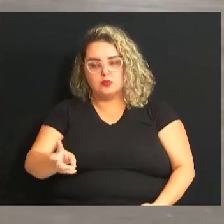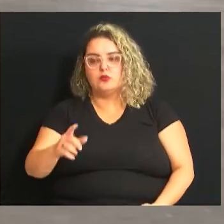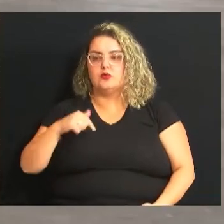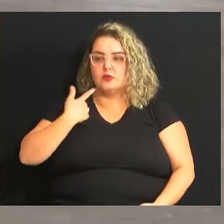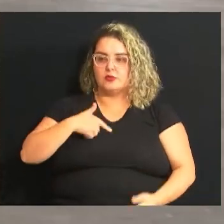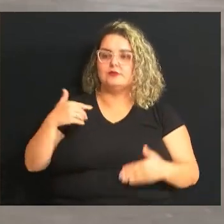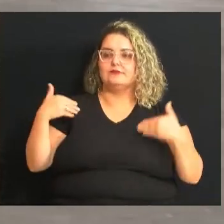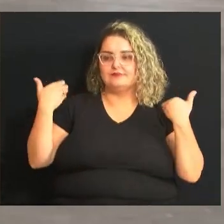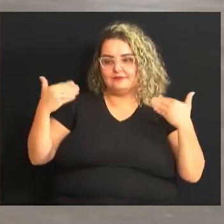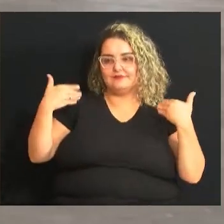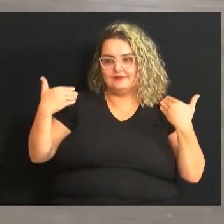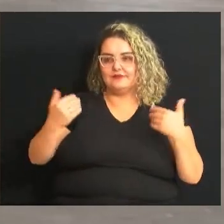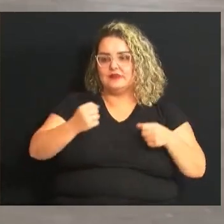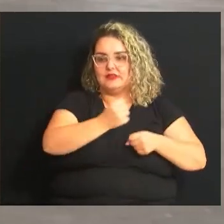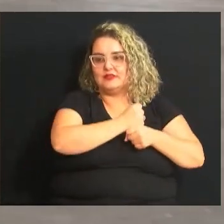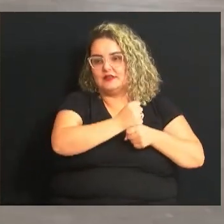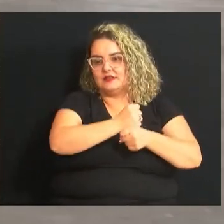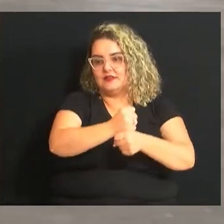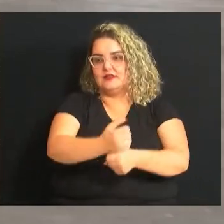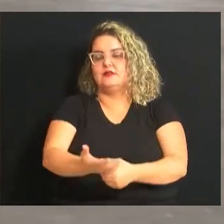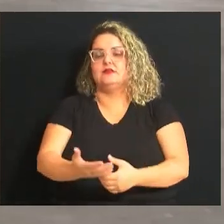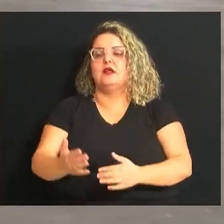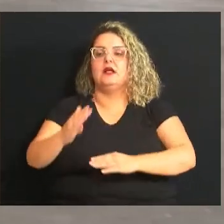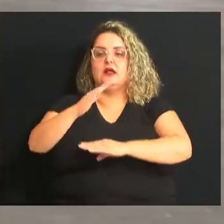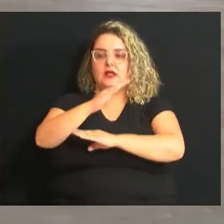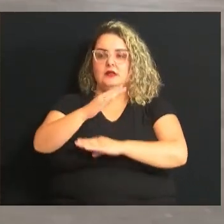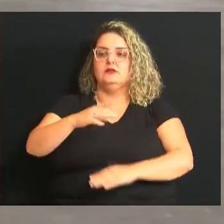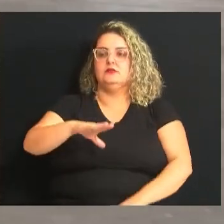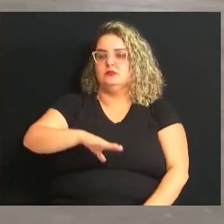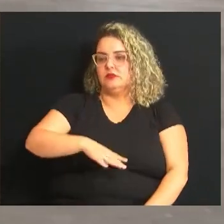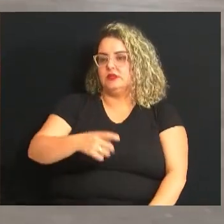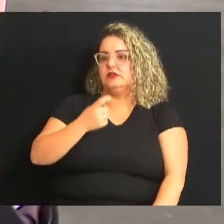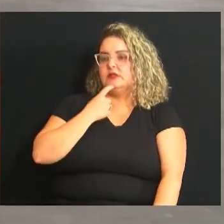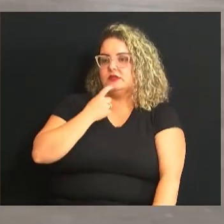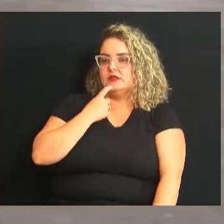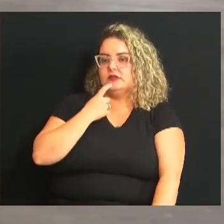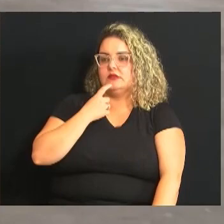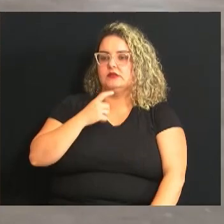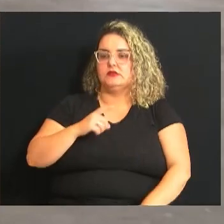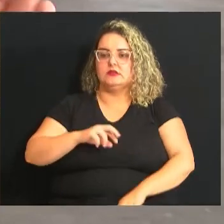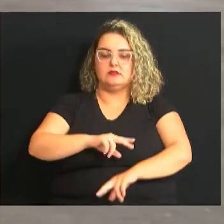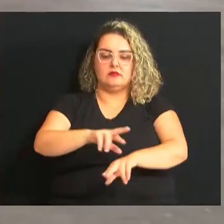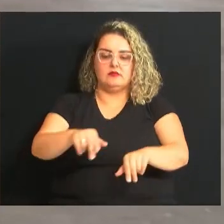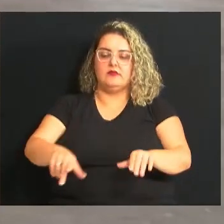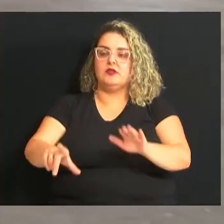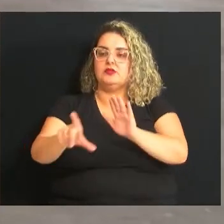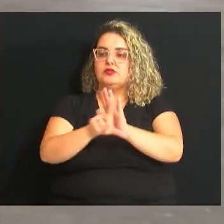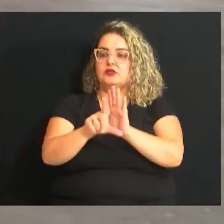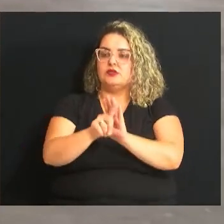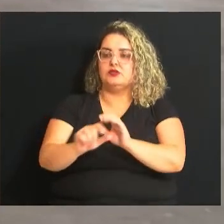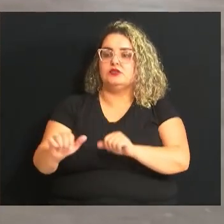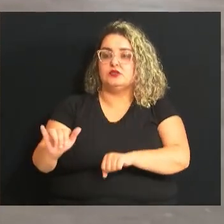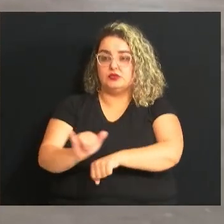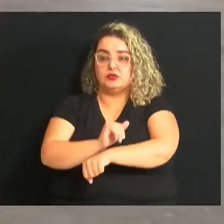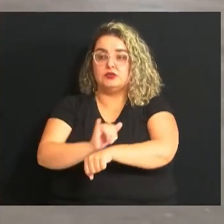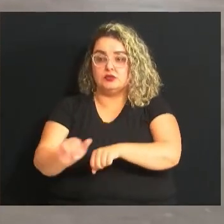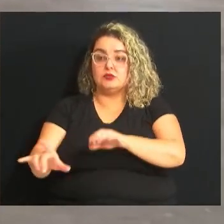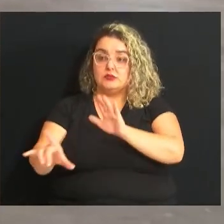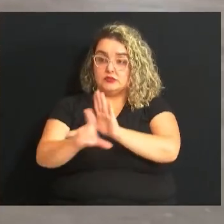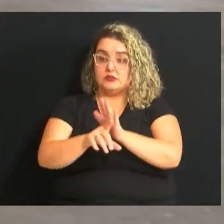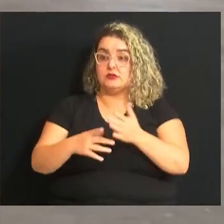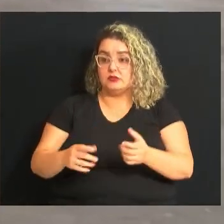continua essa nossa alegria, né? Nesses últimos anos, a Câmara de Campinas promoveu um conjunto de legislações, de instrumentos,